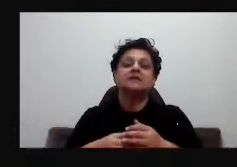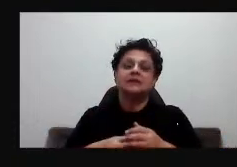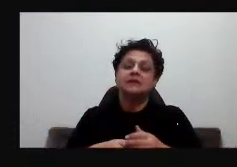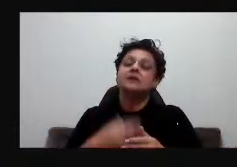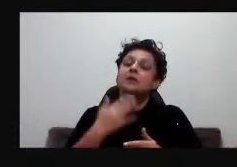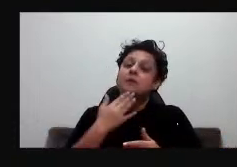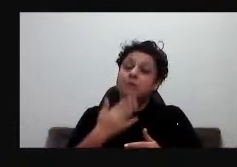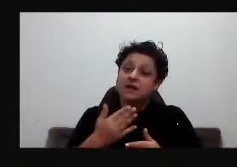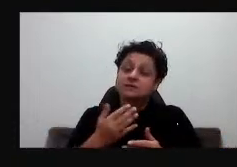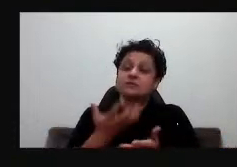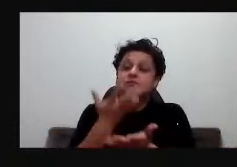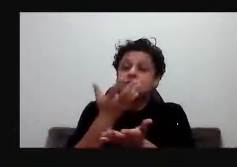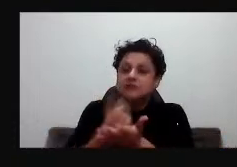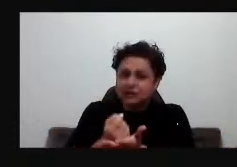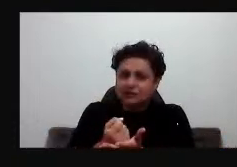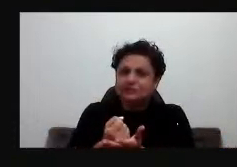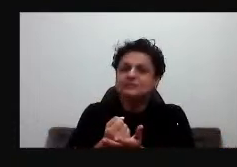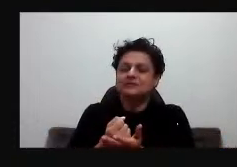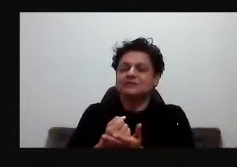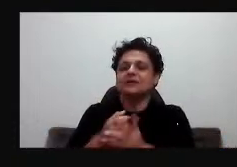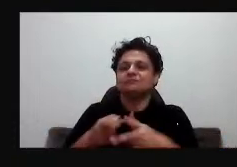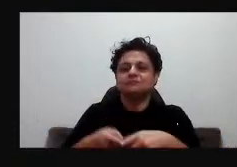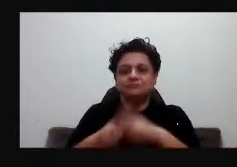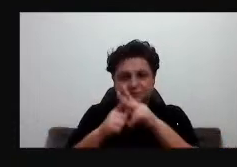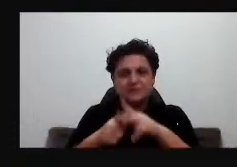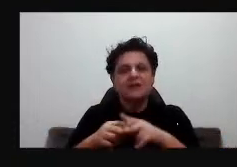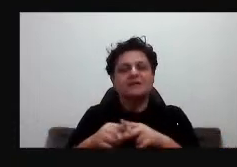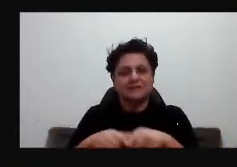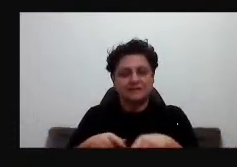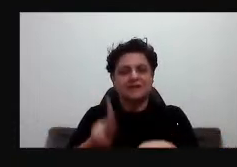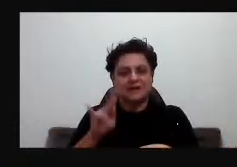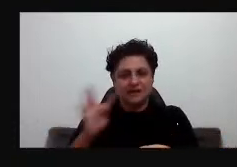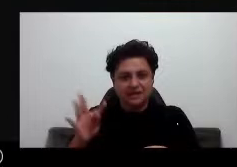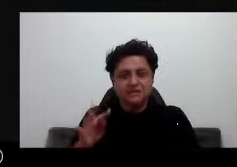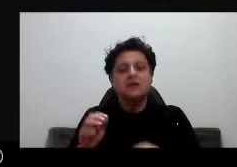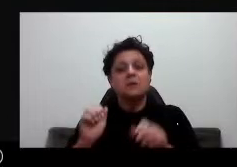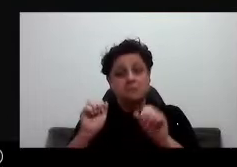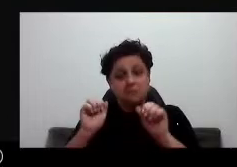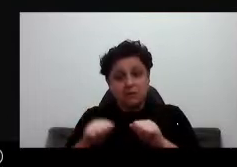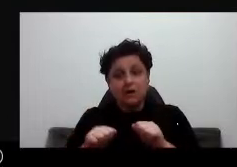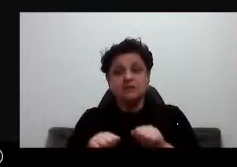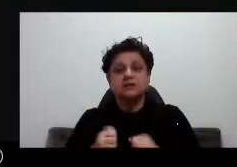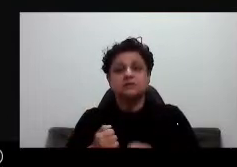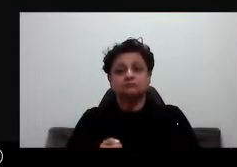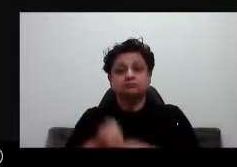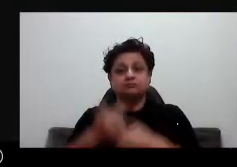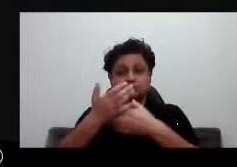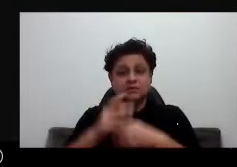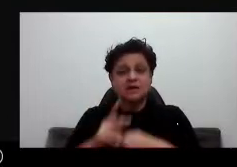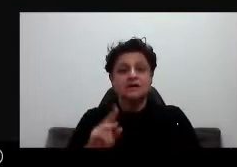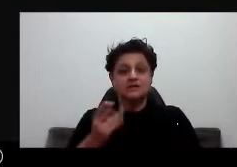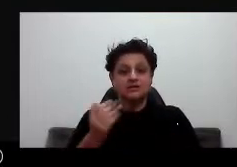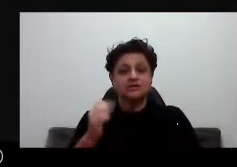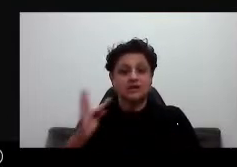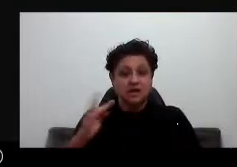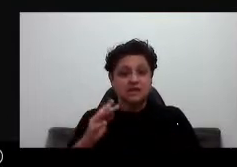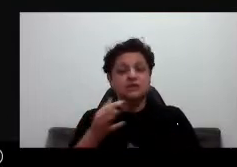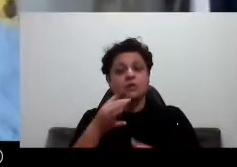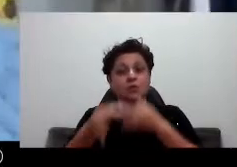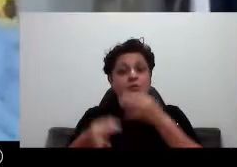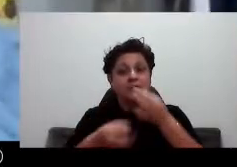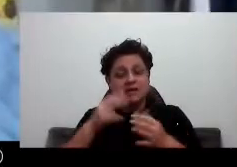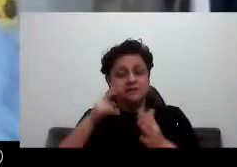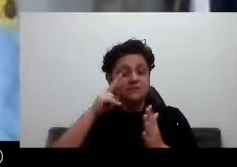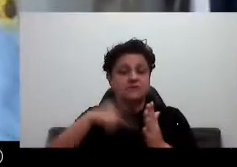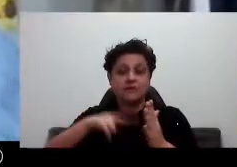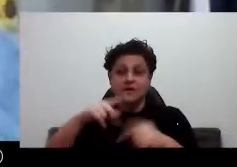do toolkit que o Graham recomendou. Deixem os comentários de vocês também, a gente vai olhar depois.